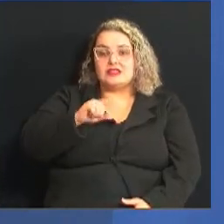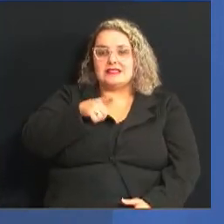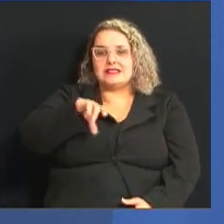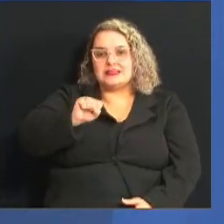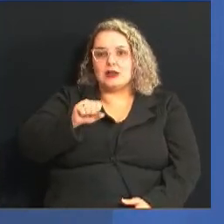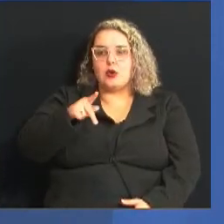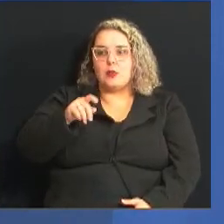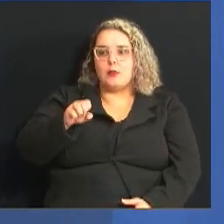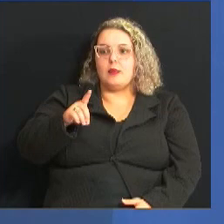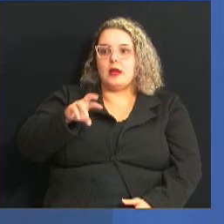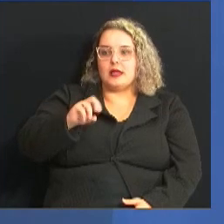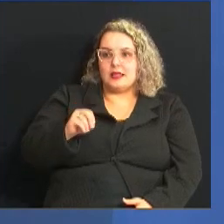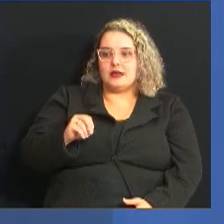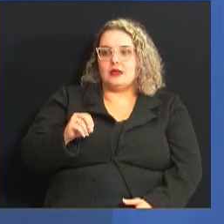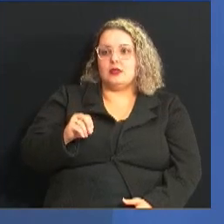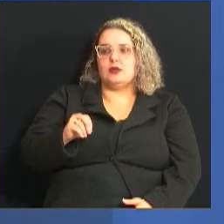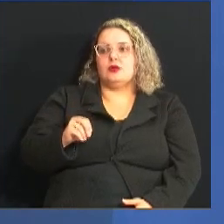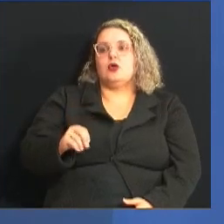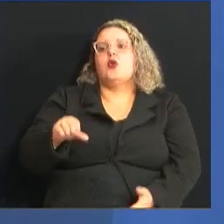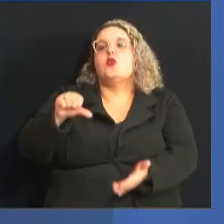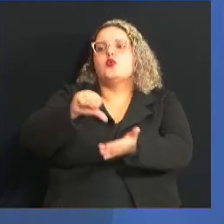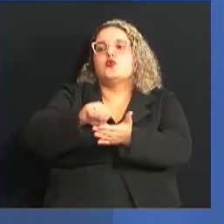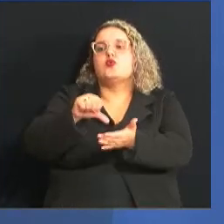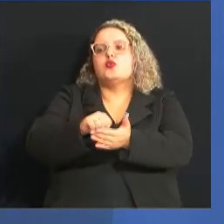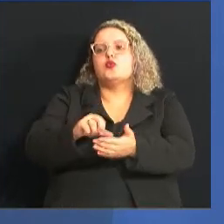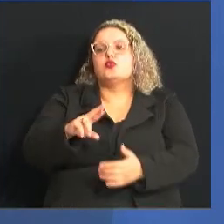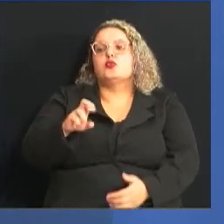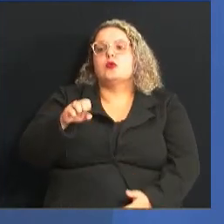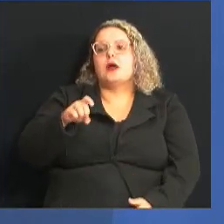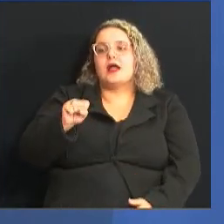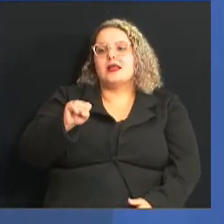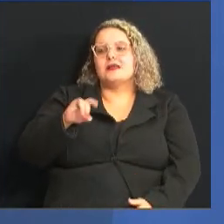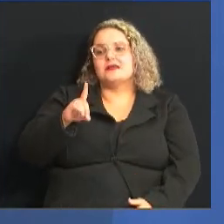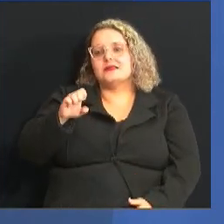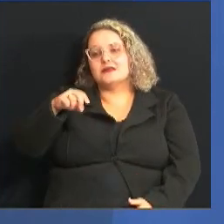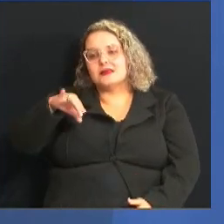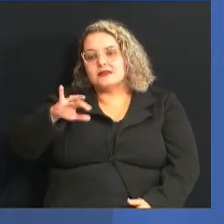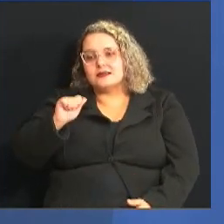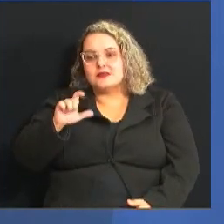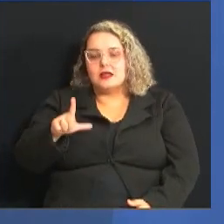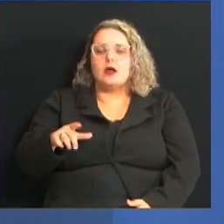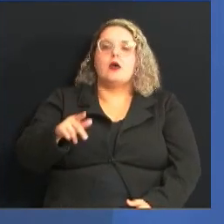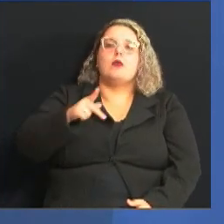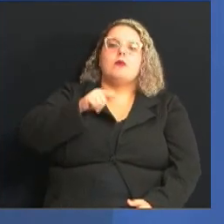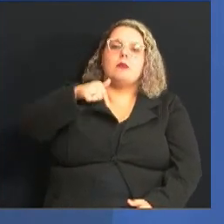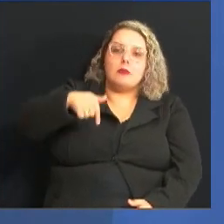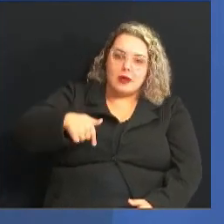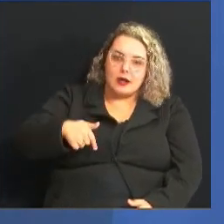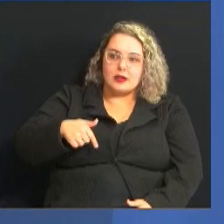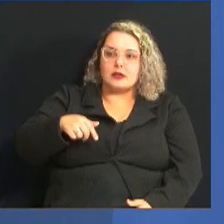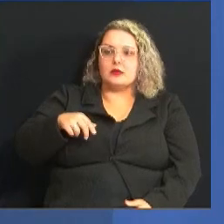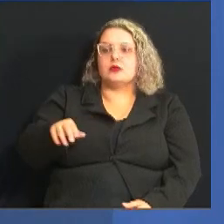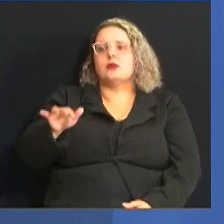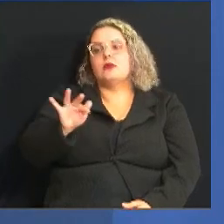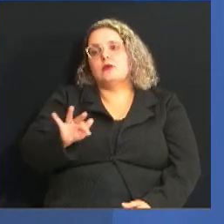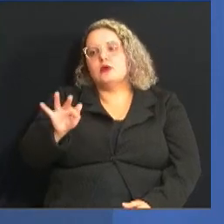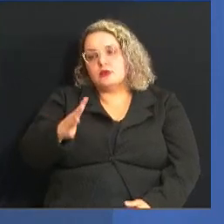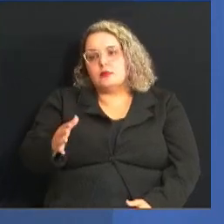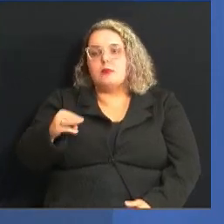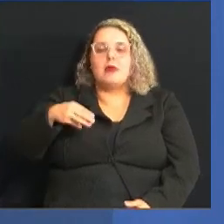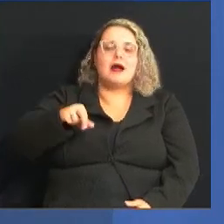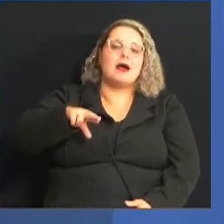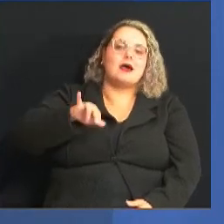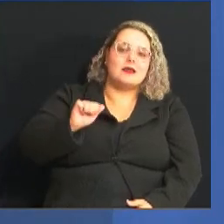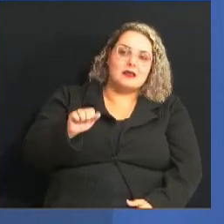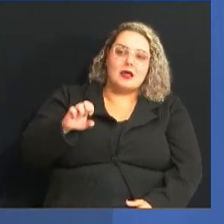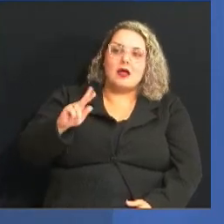São Cristóvão, o Núcleo Residencial Flávia, Parque Universitário, Jardim Vista Alegre, o Maria Helena. Também